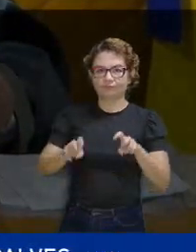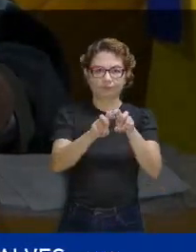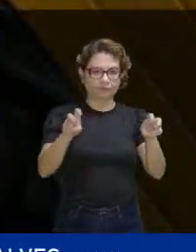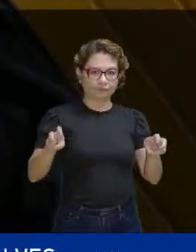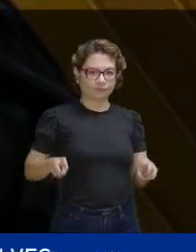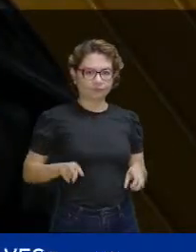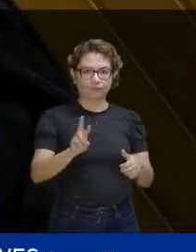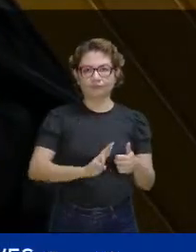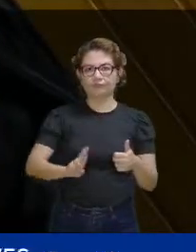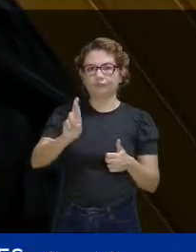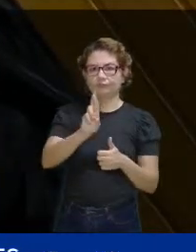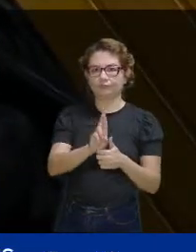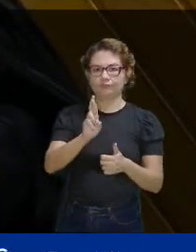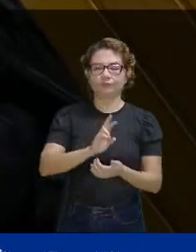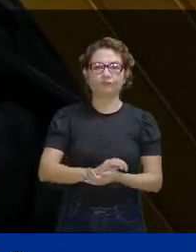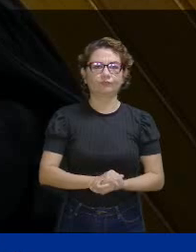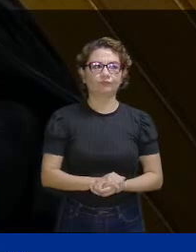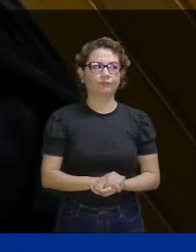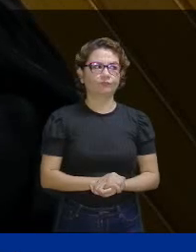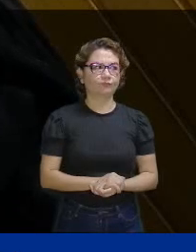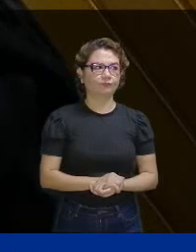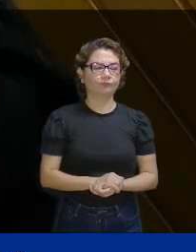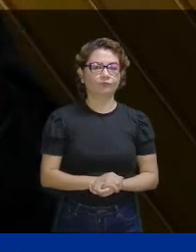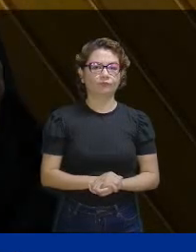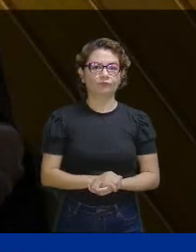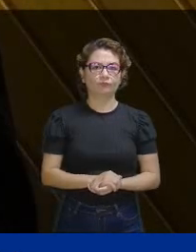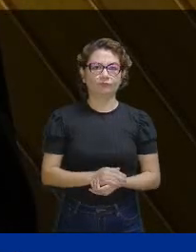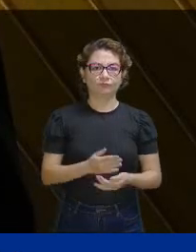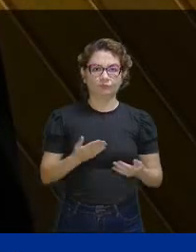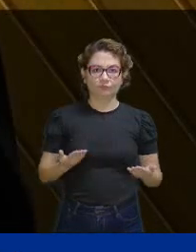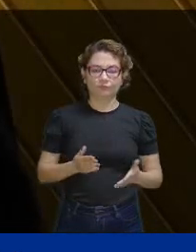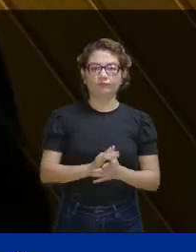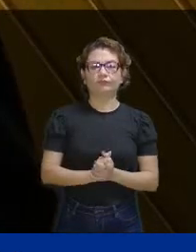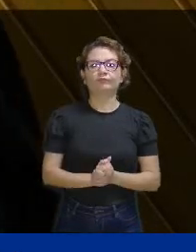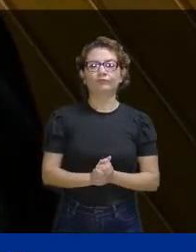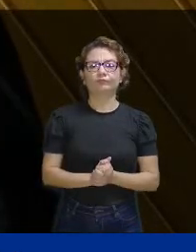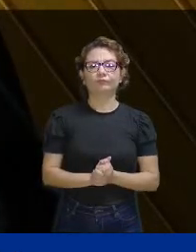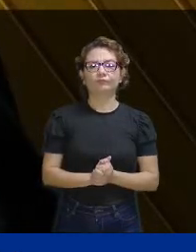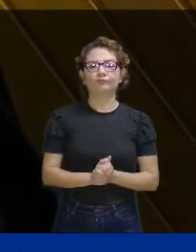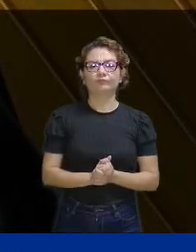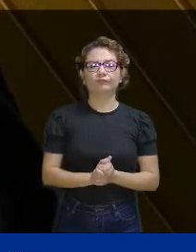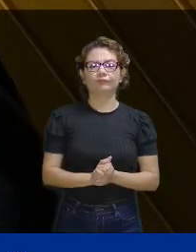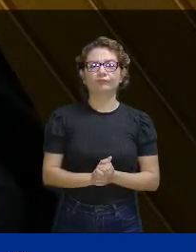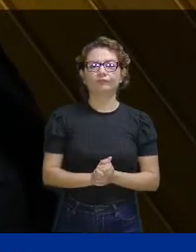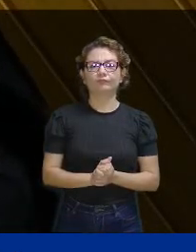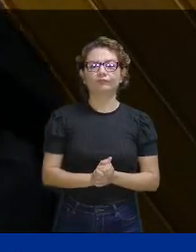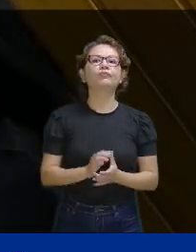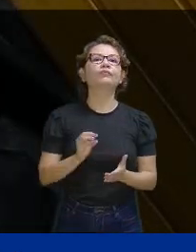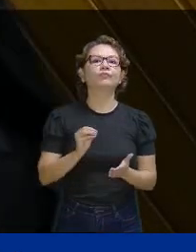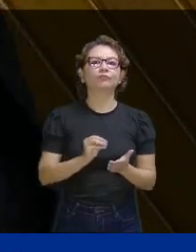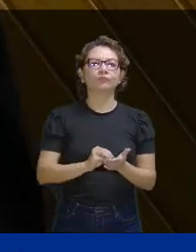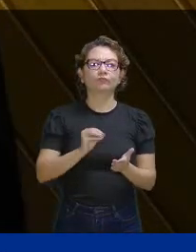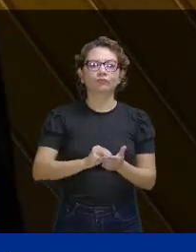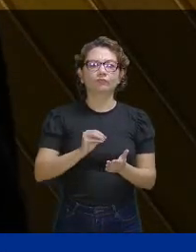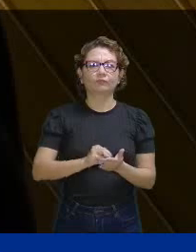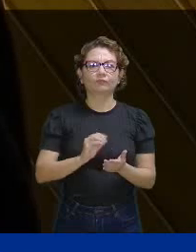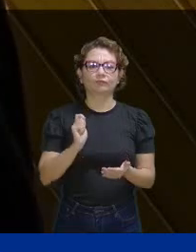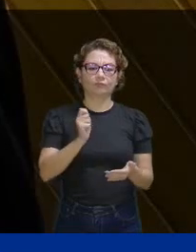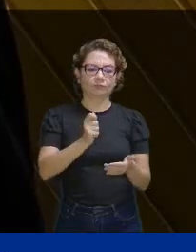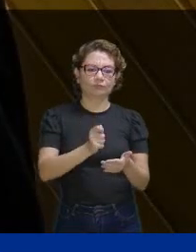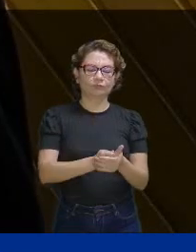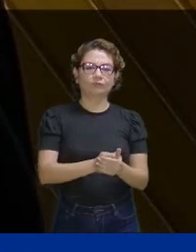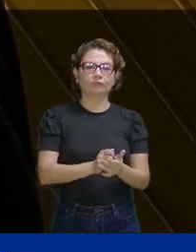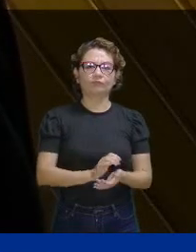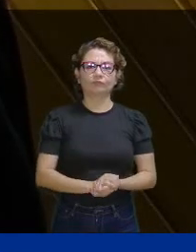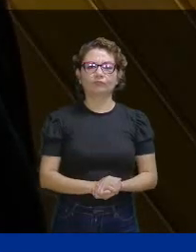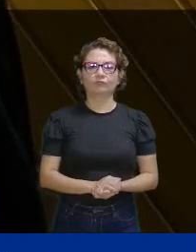eminentes pares, senhora procuradora regional eleitoral. Foco no juiz Anselmo Gonçalves. Ele é branco,